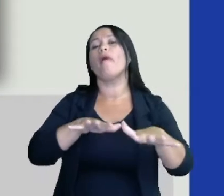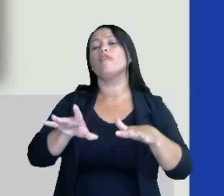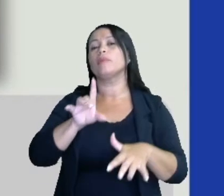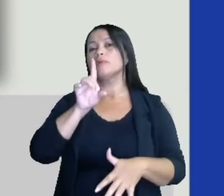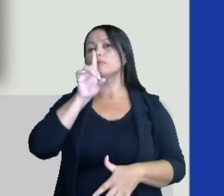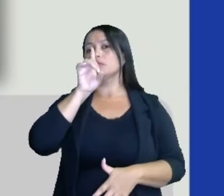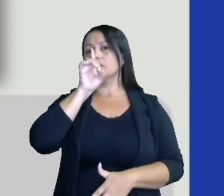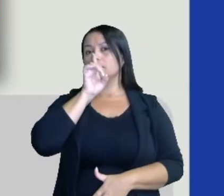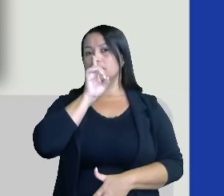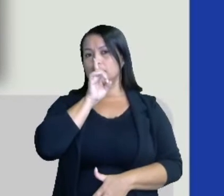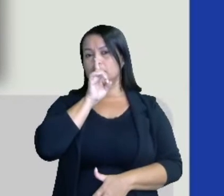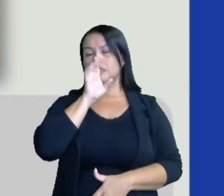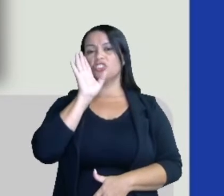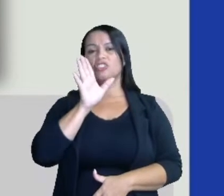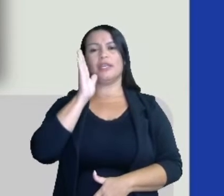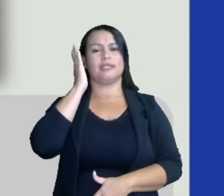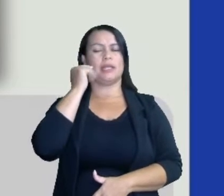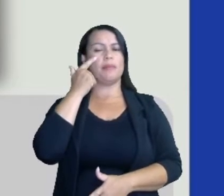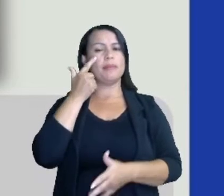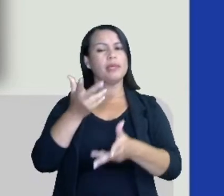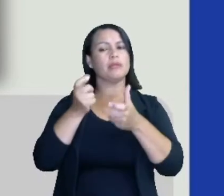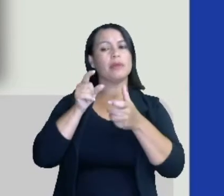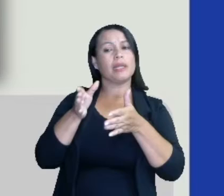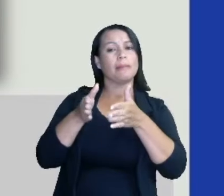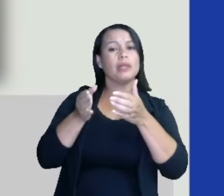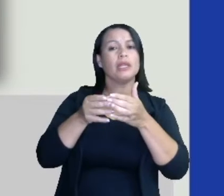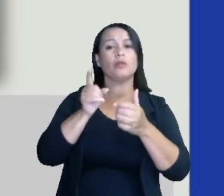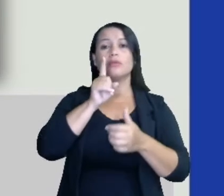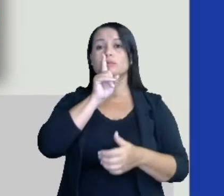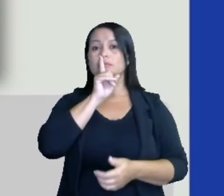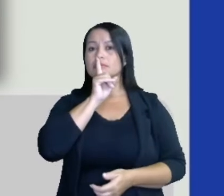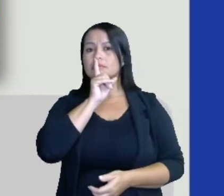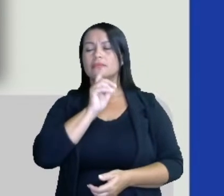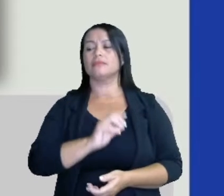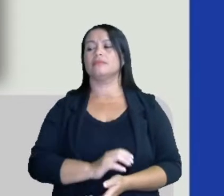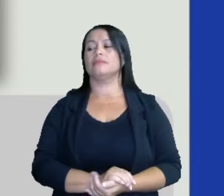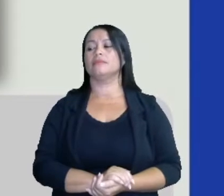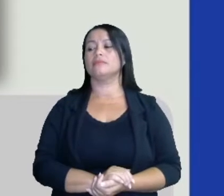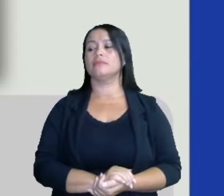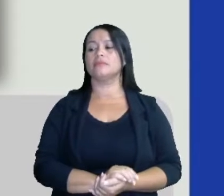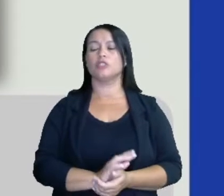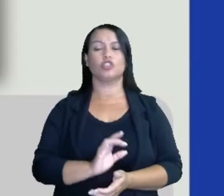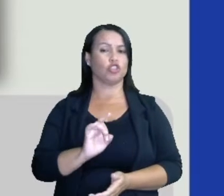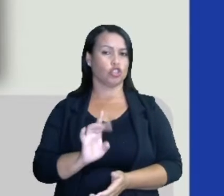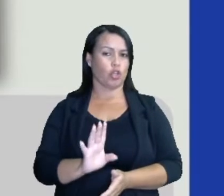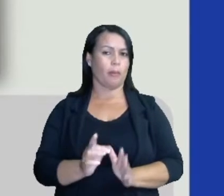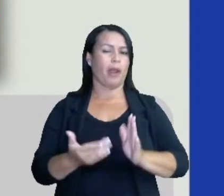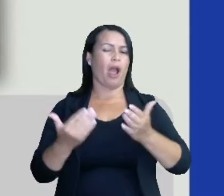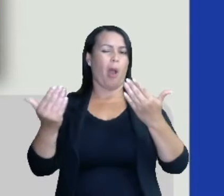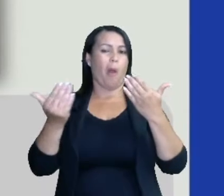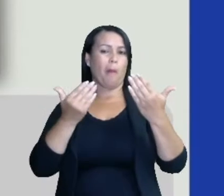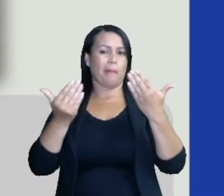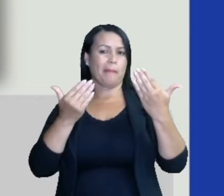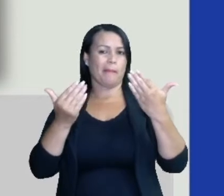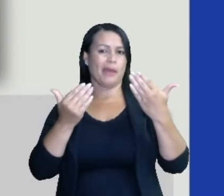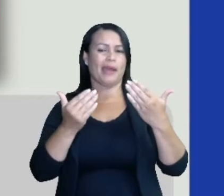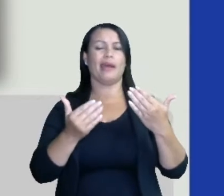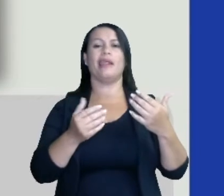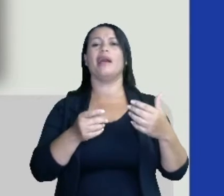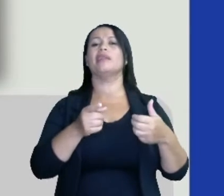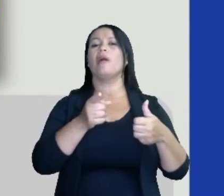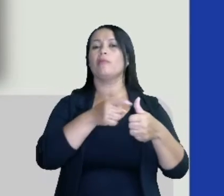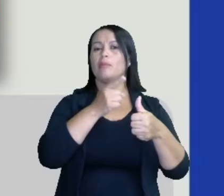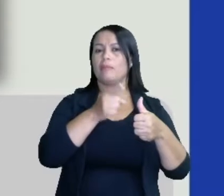na boca, fazendo esse gesto, nós percebemos que ela está pedindo silêncio. Só coloquei para comparar. Então, a